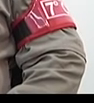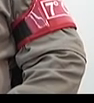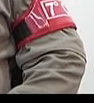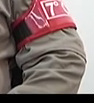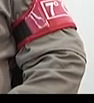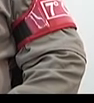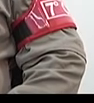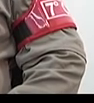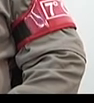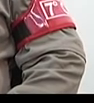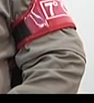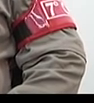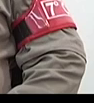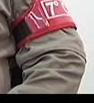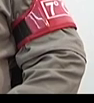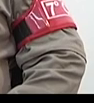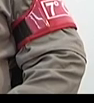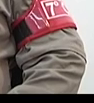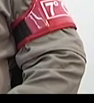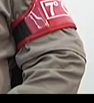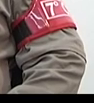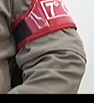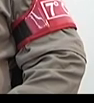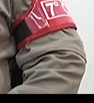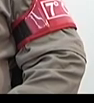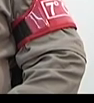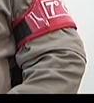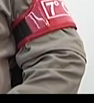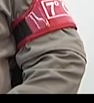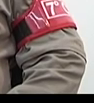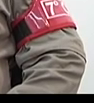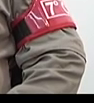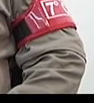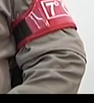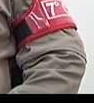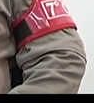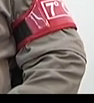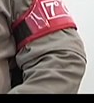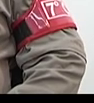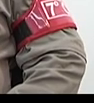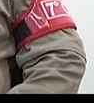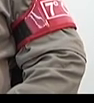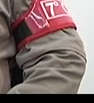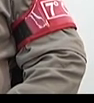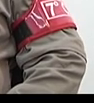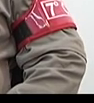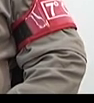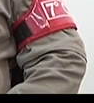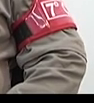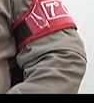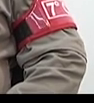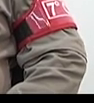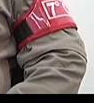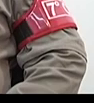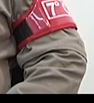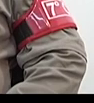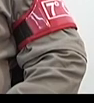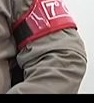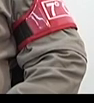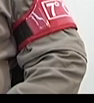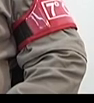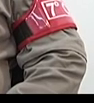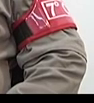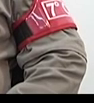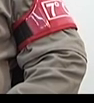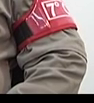nos tornarmos uma outra vítima e sinalizar o local para que condutores de outros veículos não venham também a